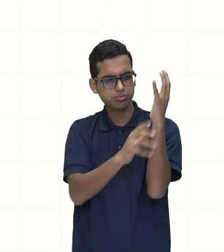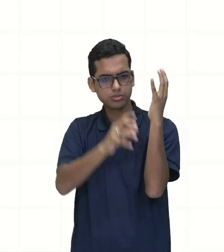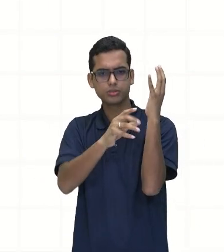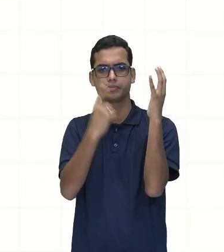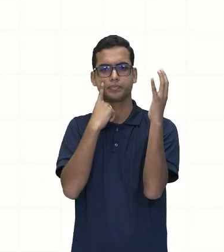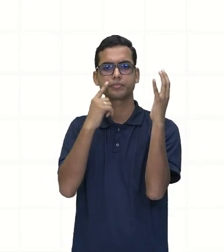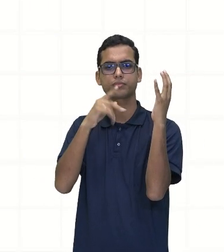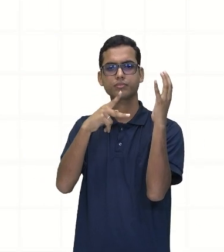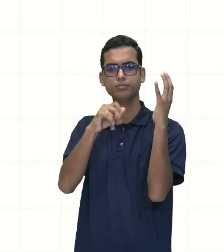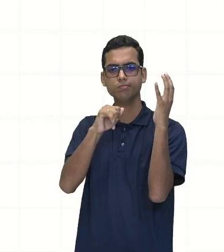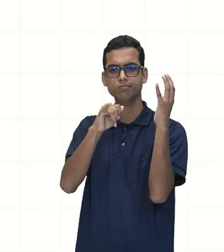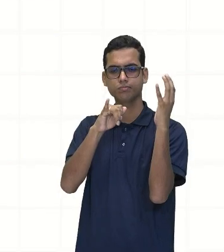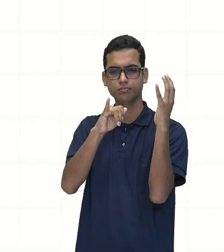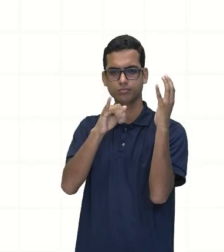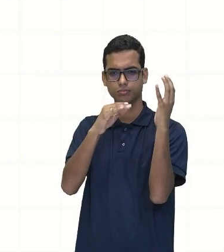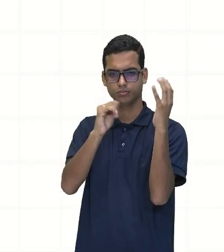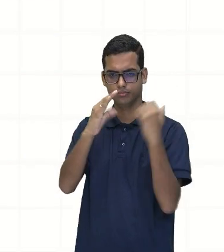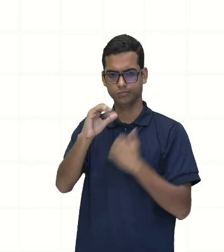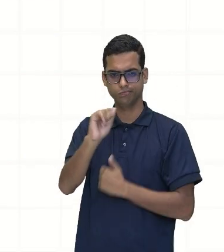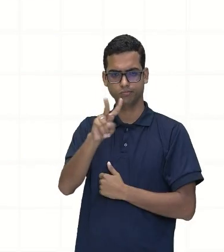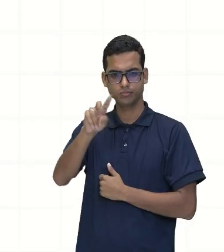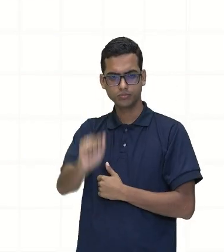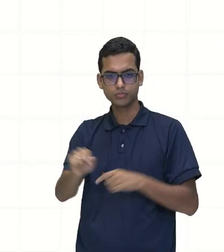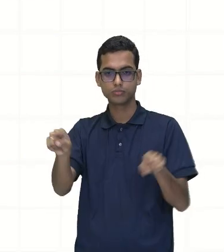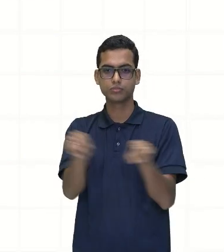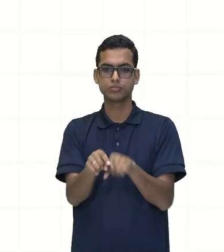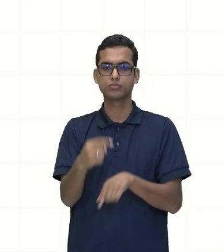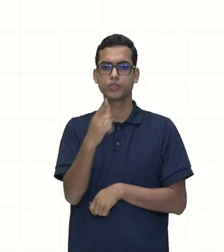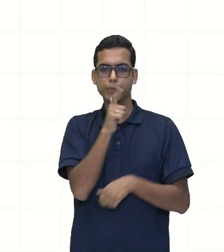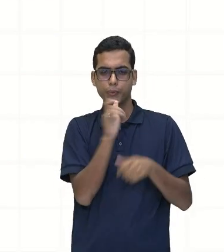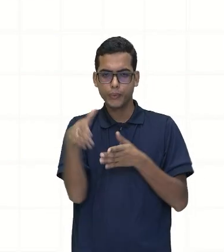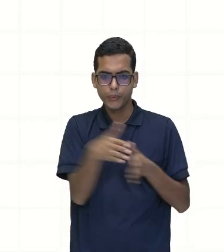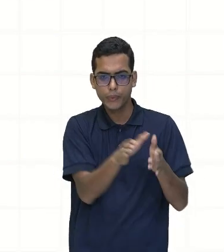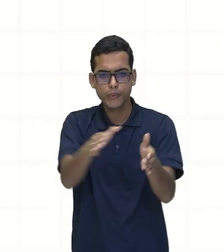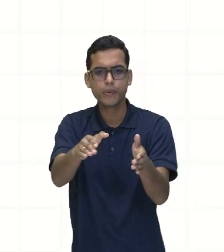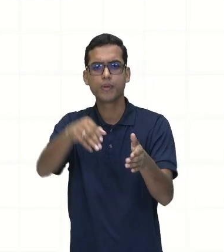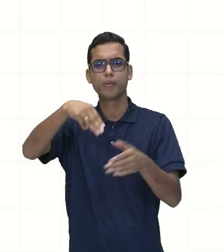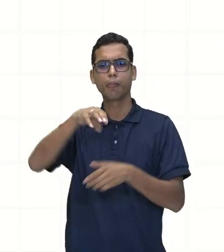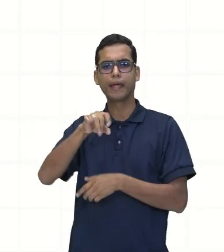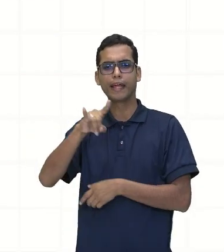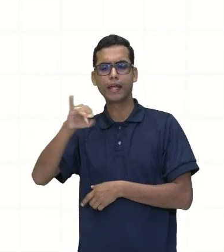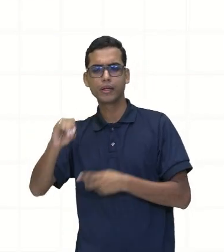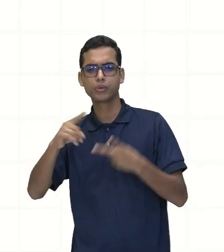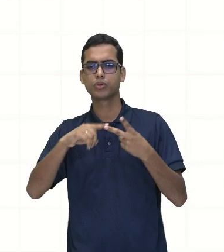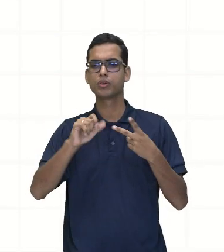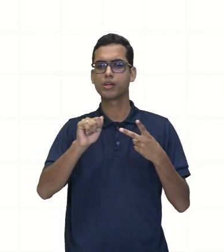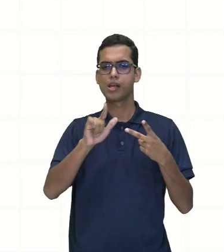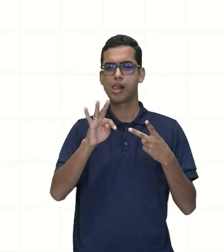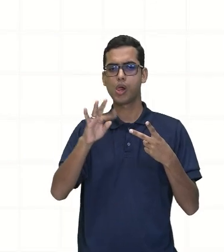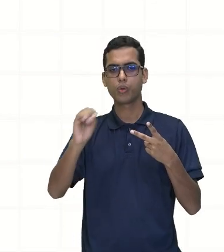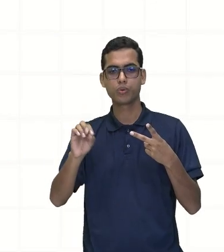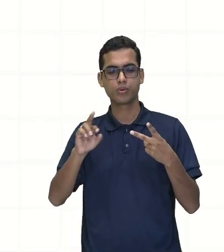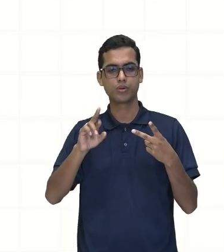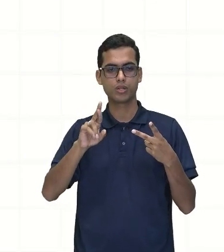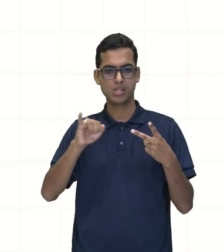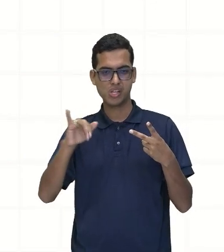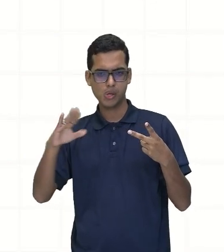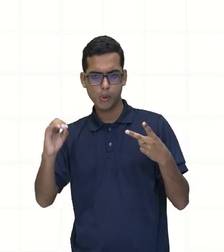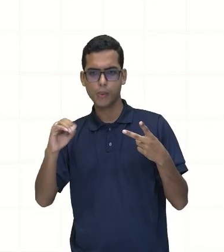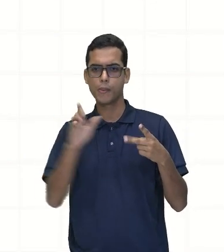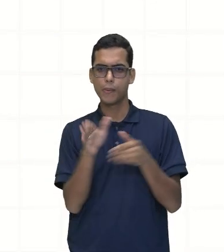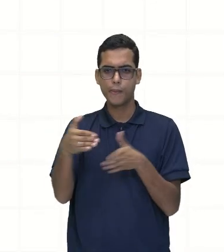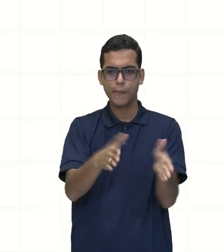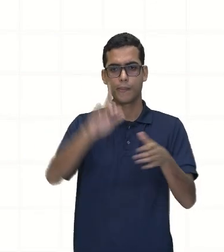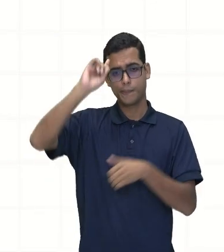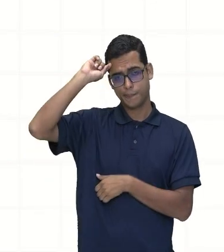nas regiões do Médio e Alto Rio Negro, né, juntamente com seus afluentes, no estado do Amazonas, e essa fibra ela vai